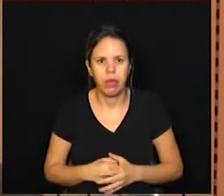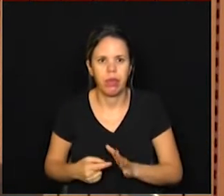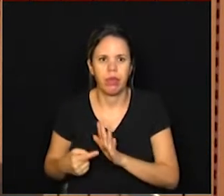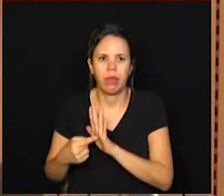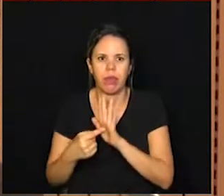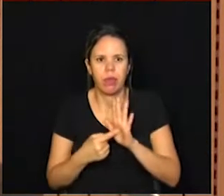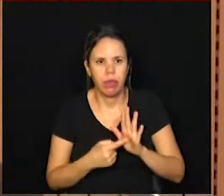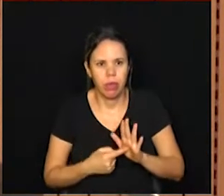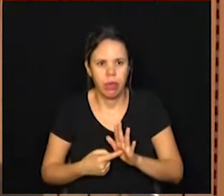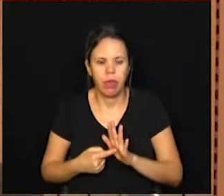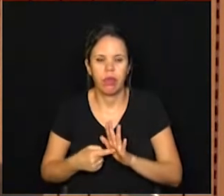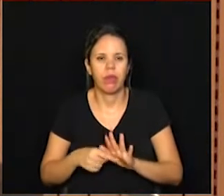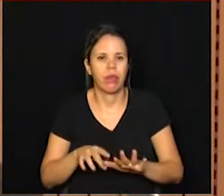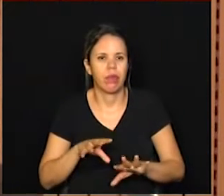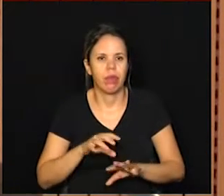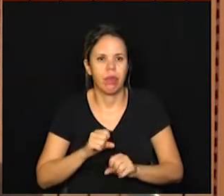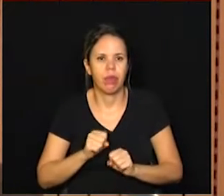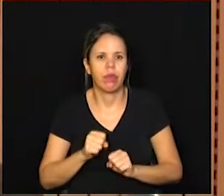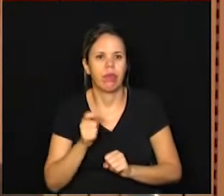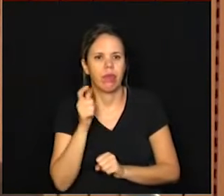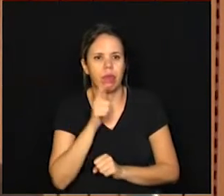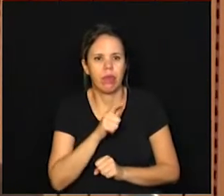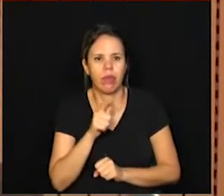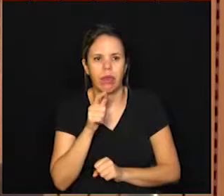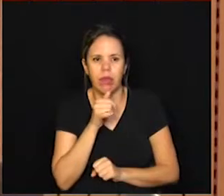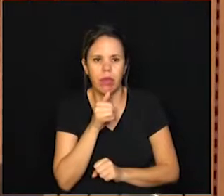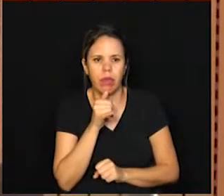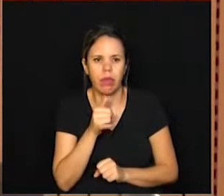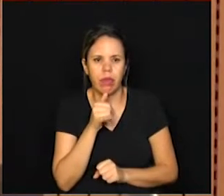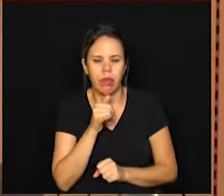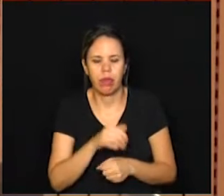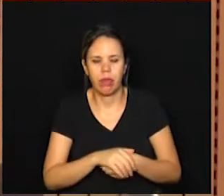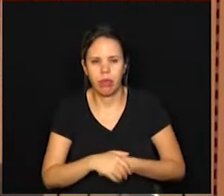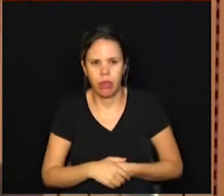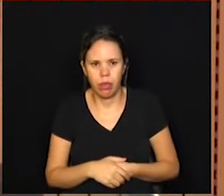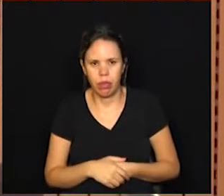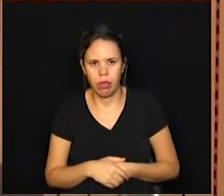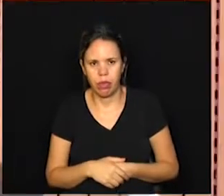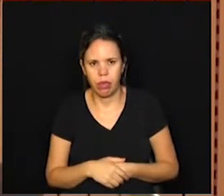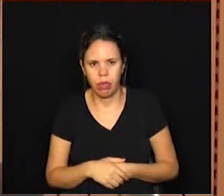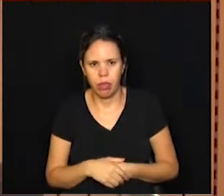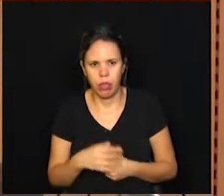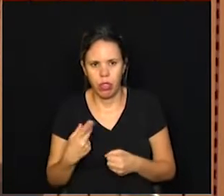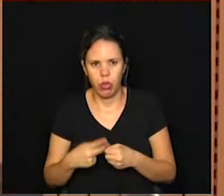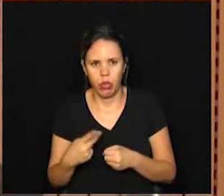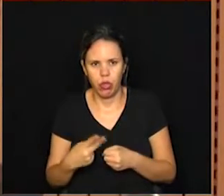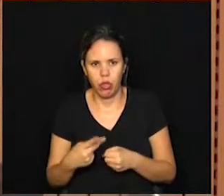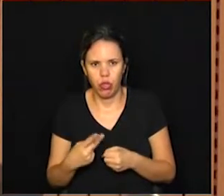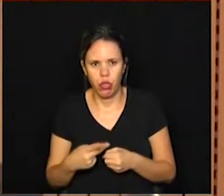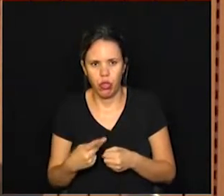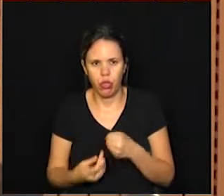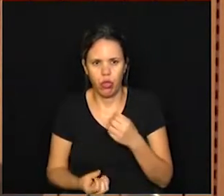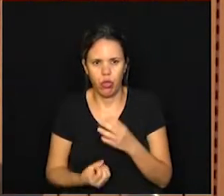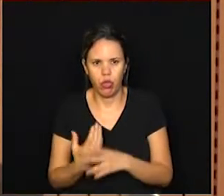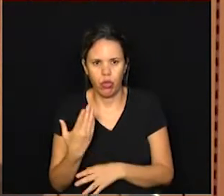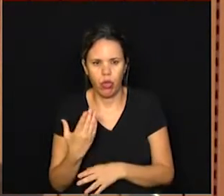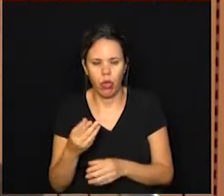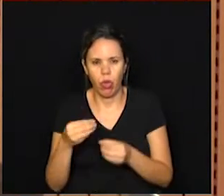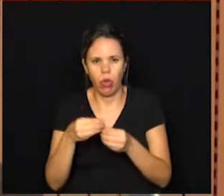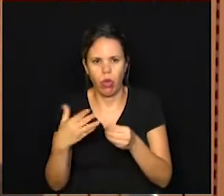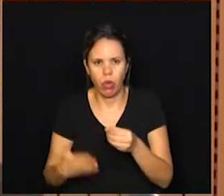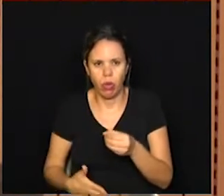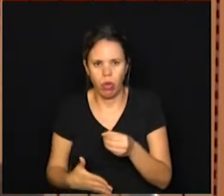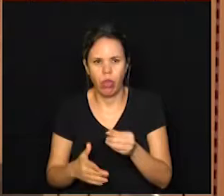demonstrações de apropriações indébitas de produtos gerados com conteúdo